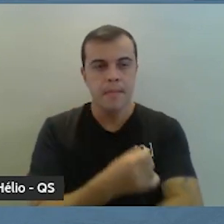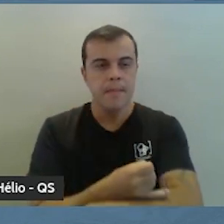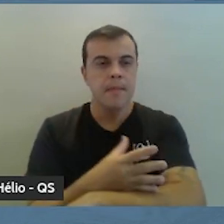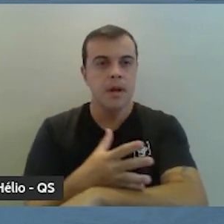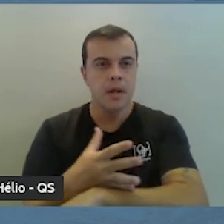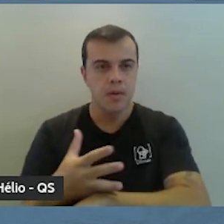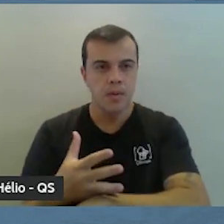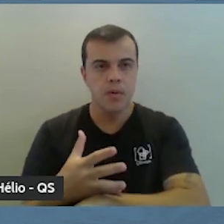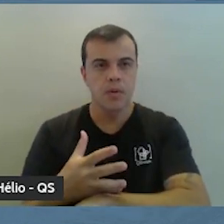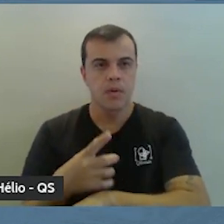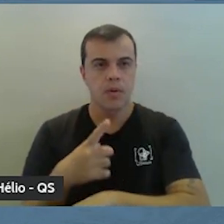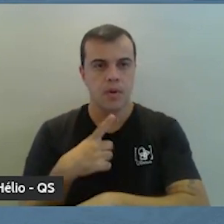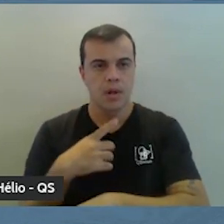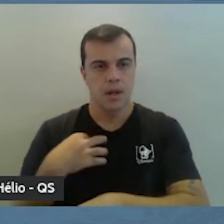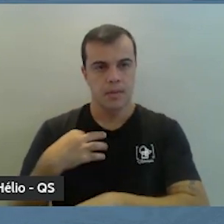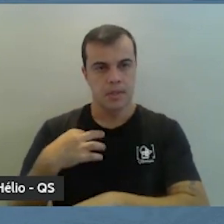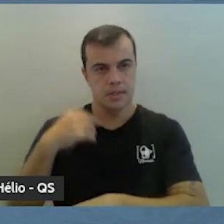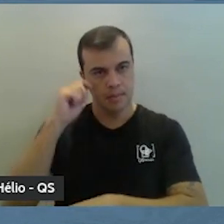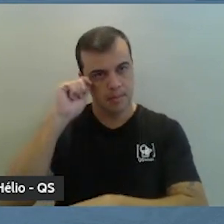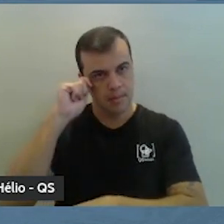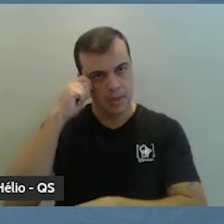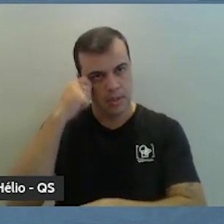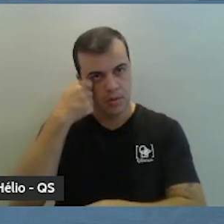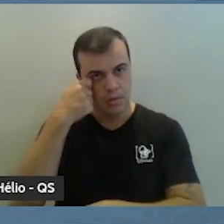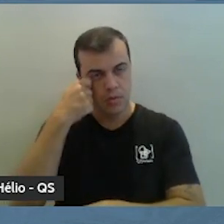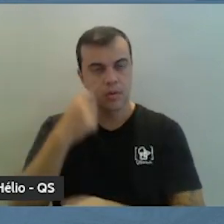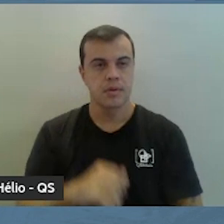branco, tá também de camiseta preta,